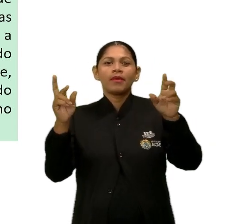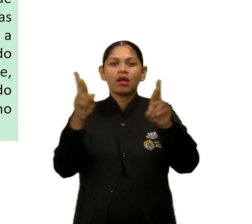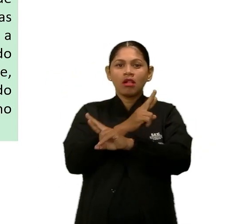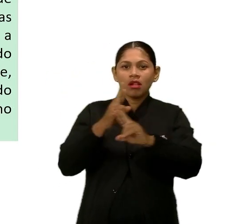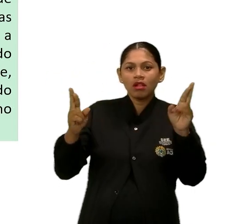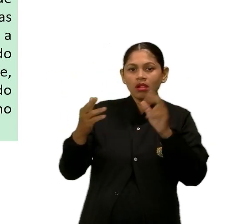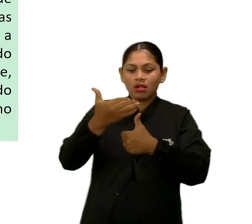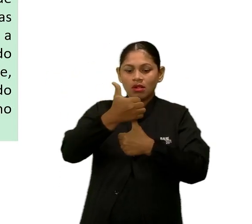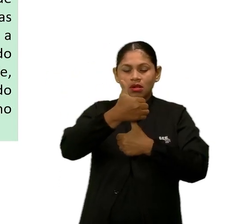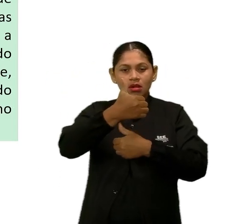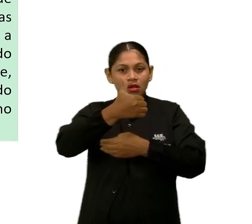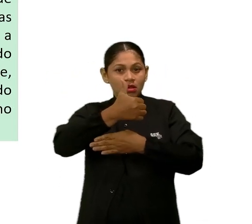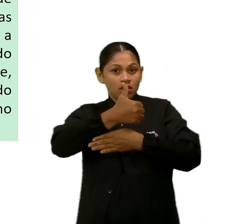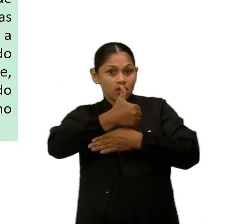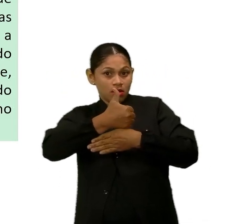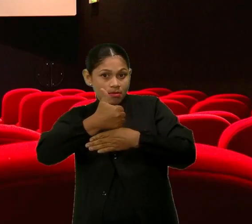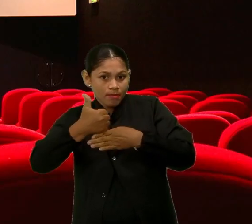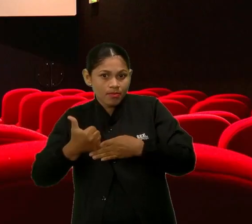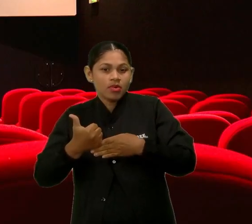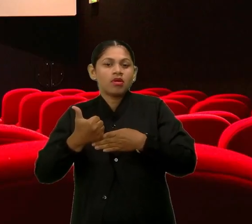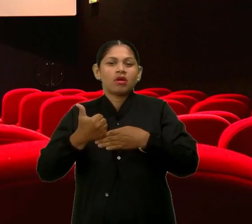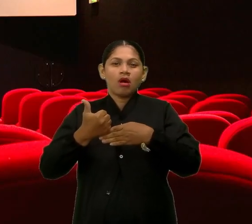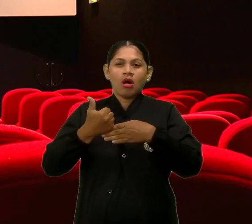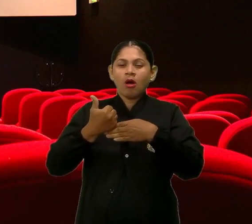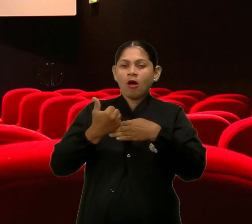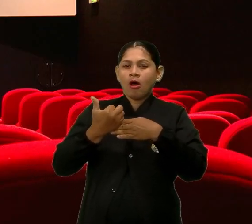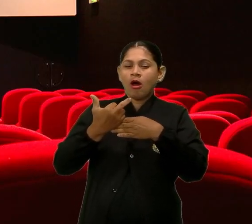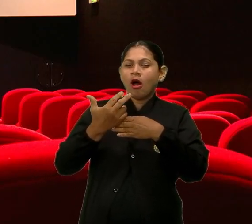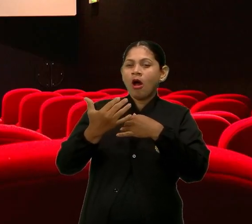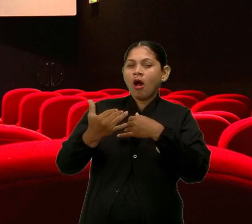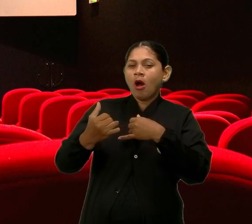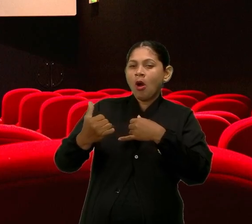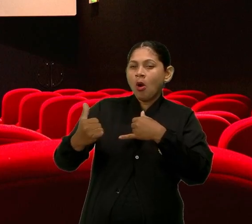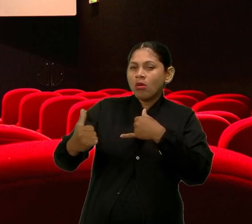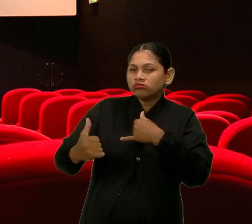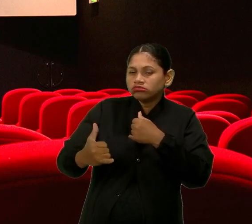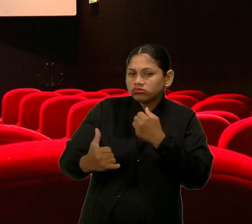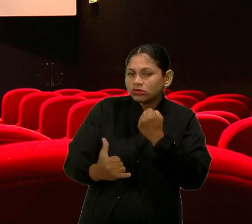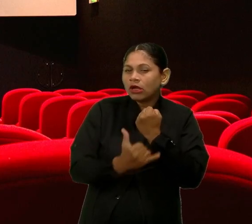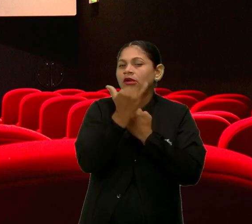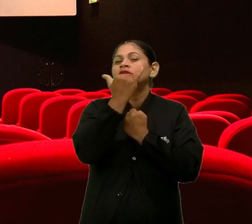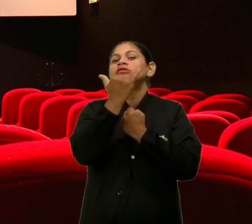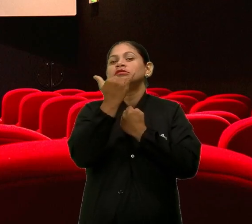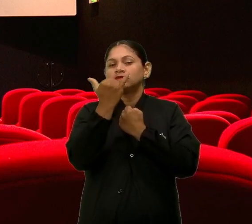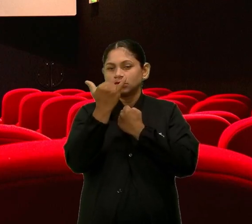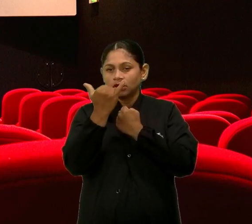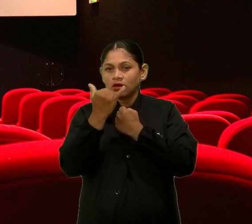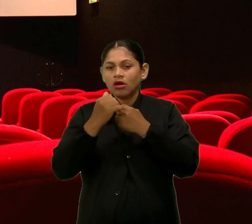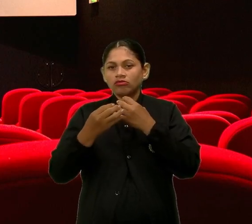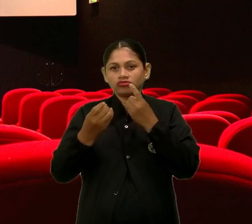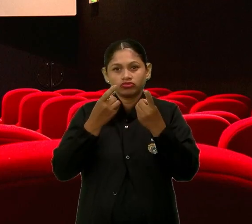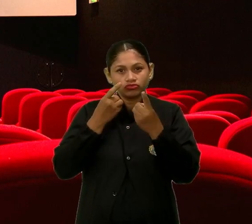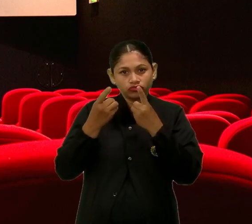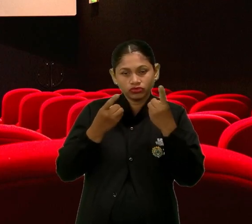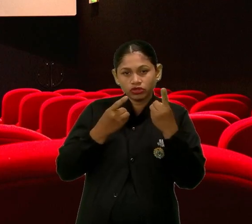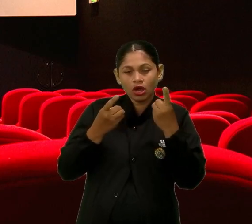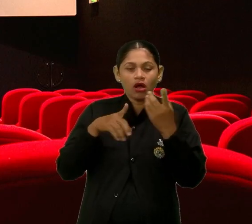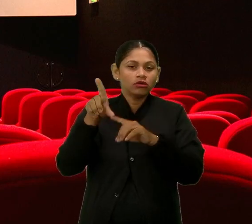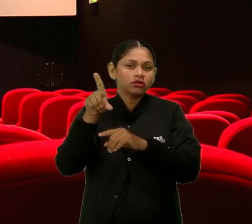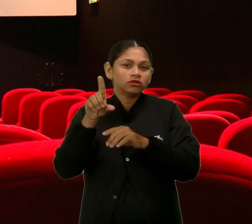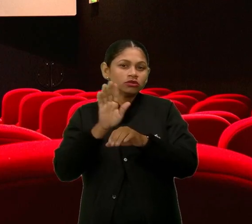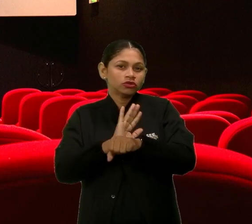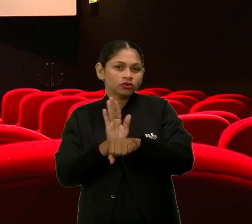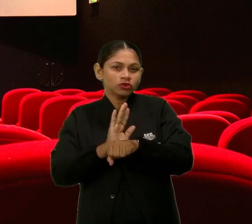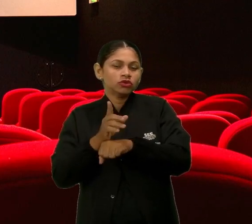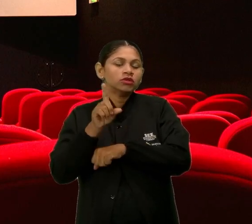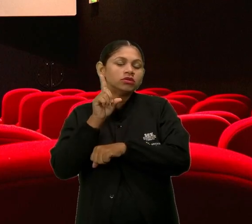lado obscuro do cinema americano. É claro que hoje já existem aí